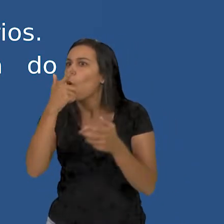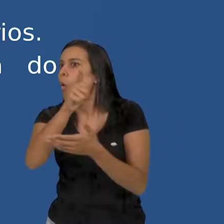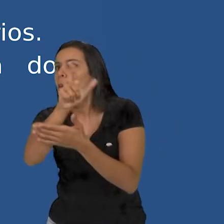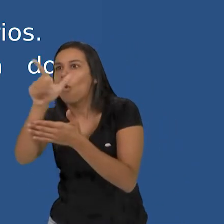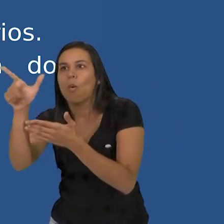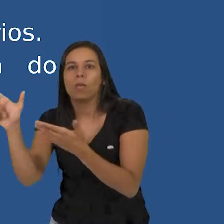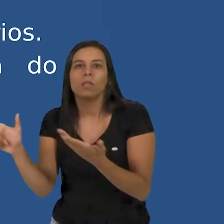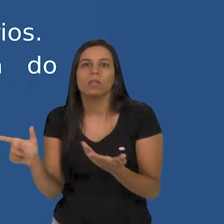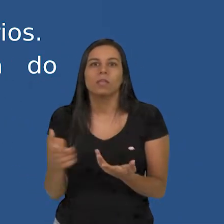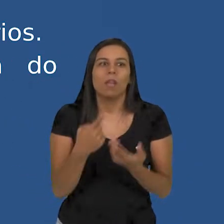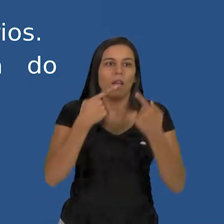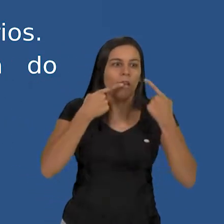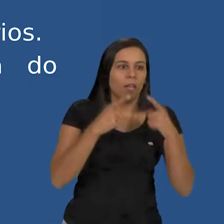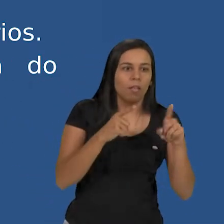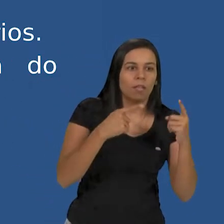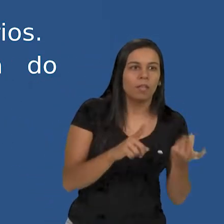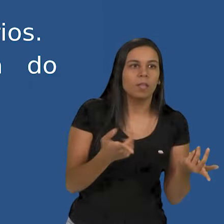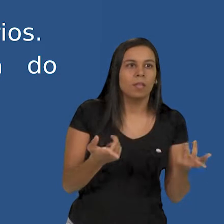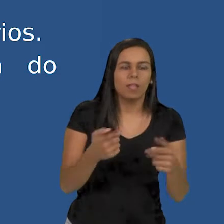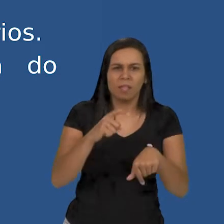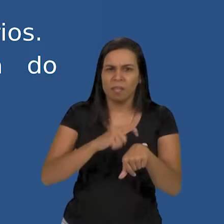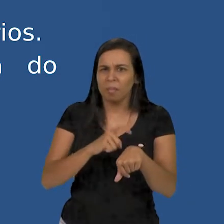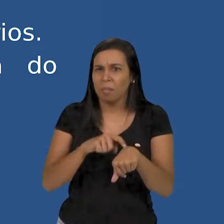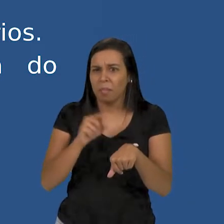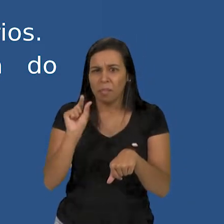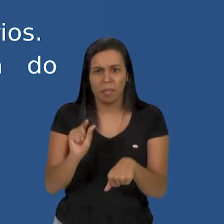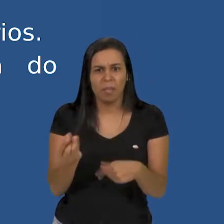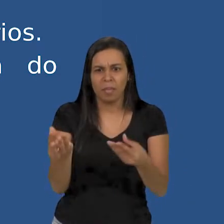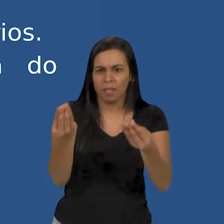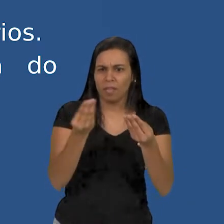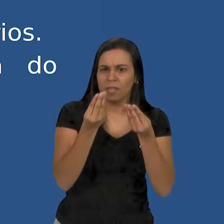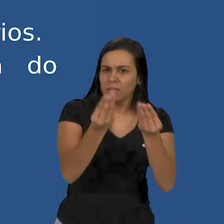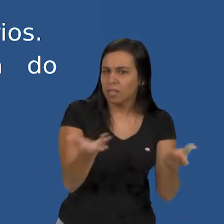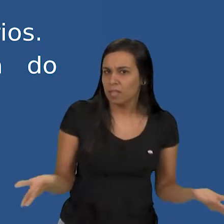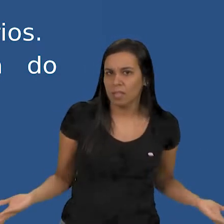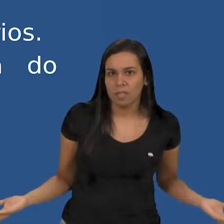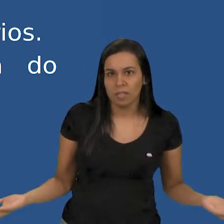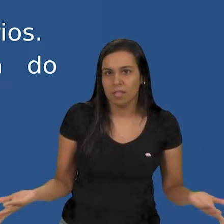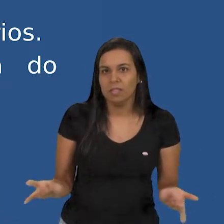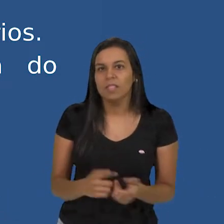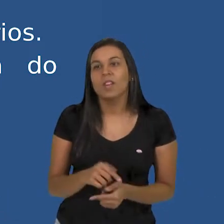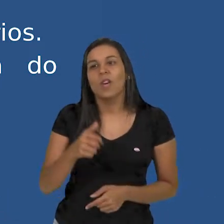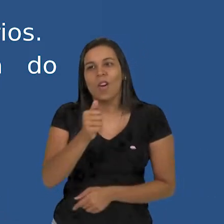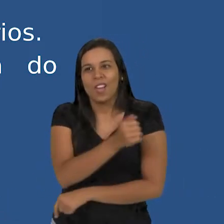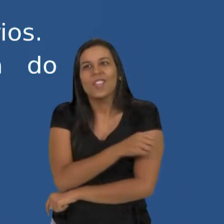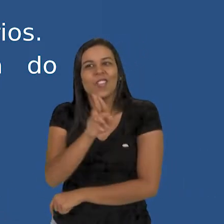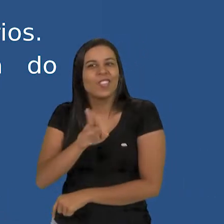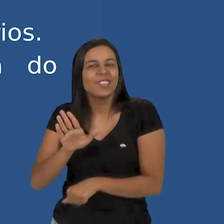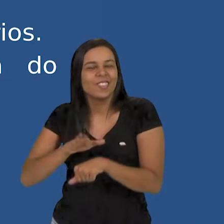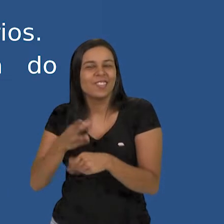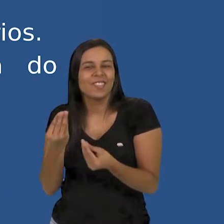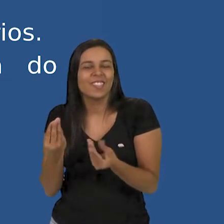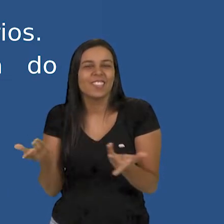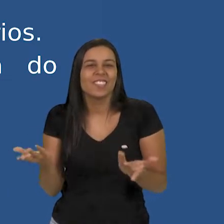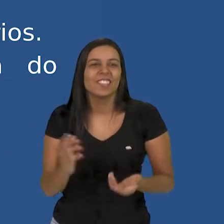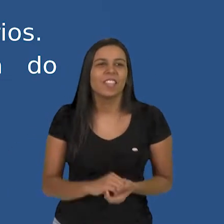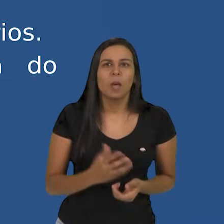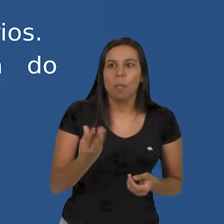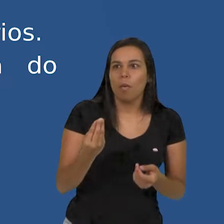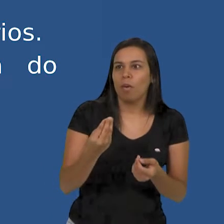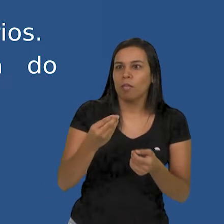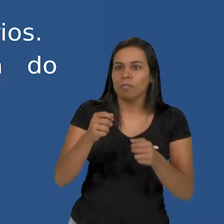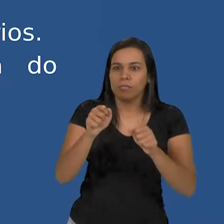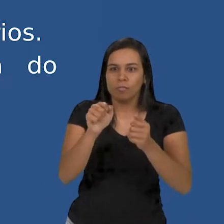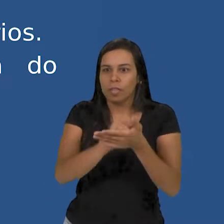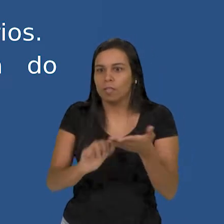Reclamar do curto prazo para a entrega do trabalho, isso é um argumento que os alunos usam demais. Ah, professor, não tive tempo, são muitos trabalhos e tal. Ou